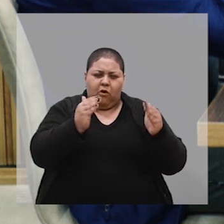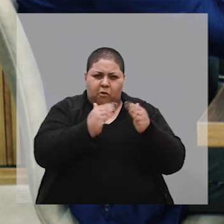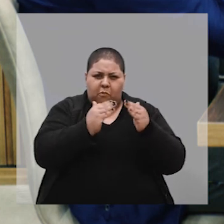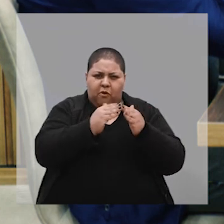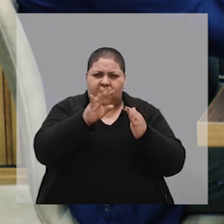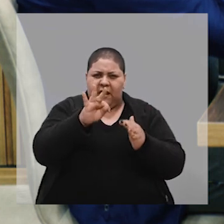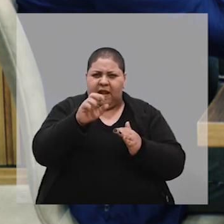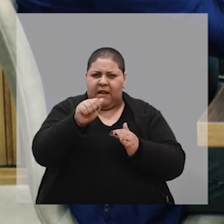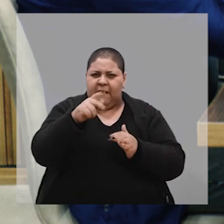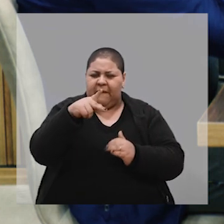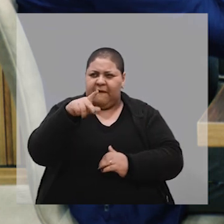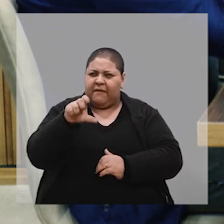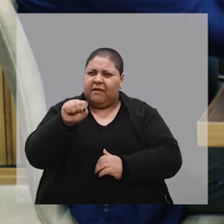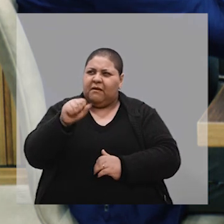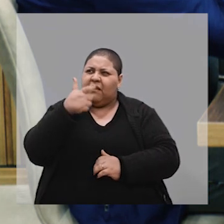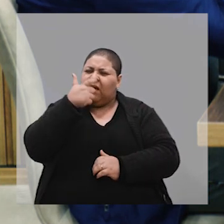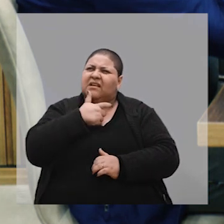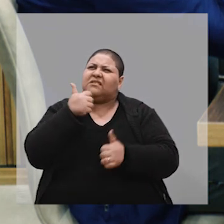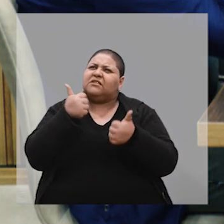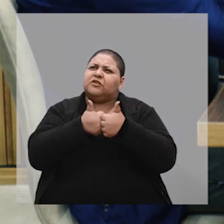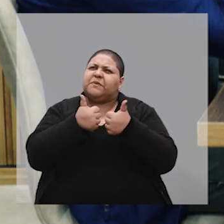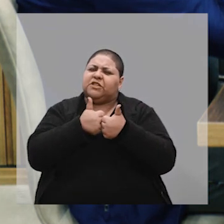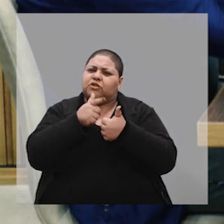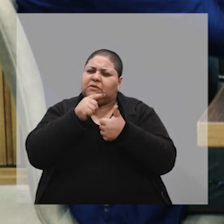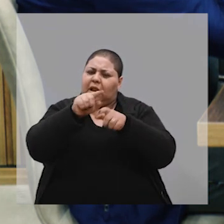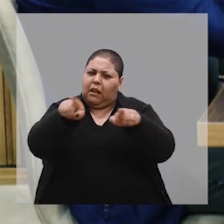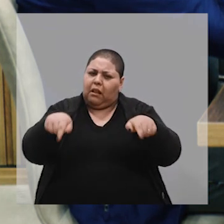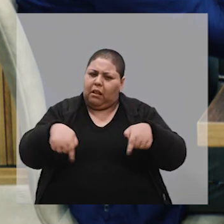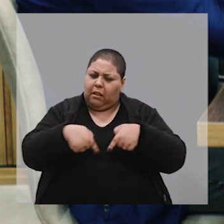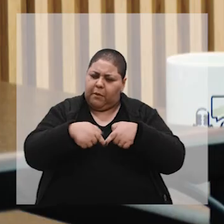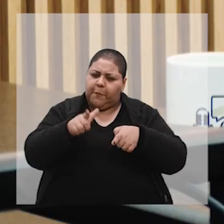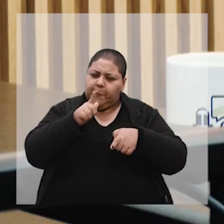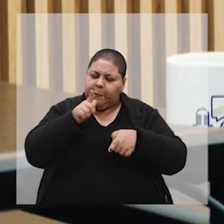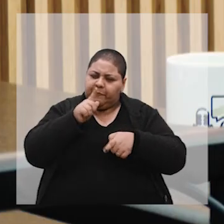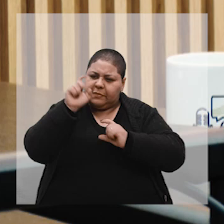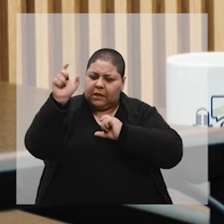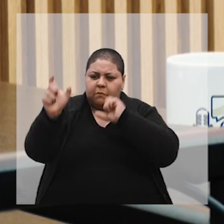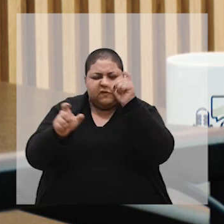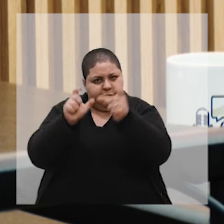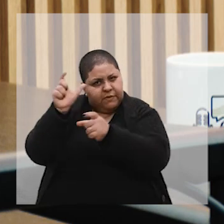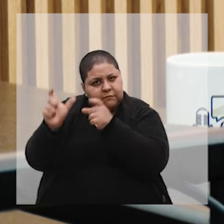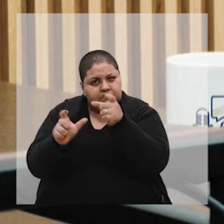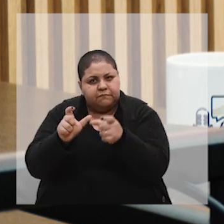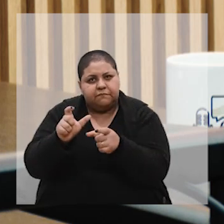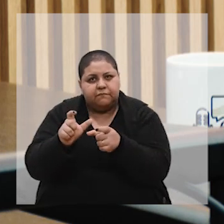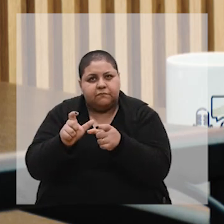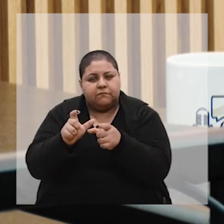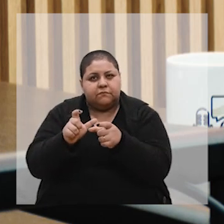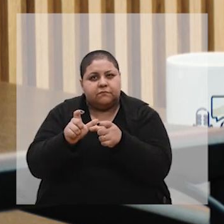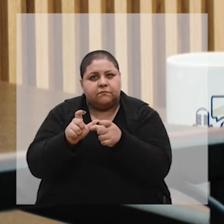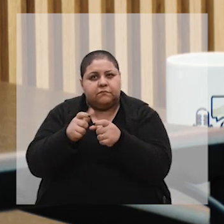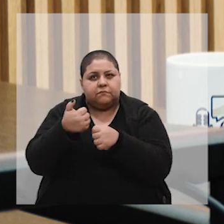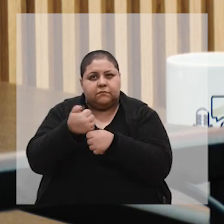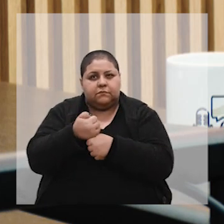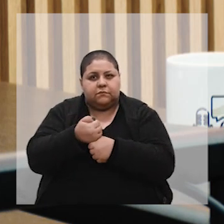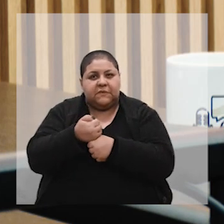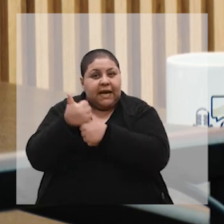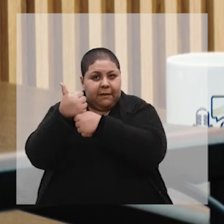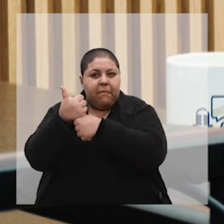perto da Lagoa, acho que faz ali, né? Fica do lado da Lagoa. Nós temos pessoal de